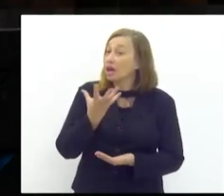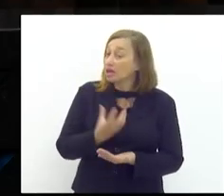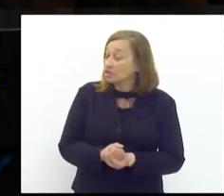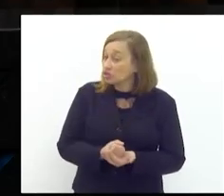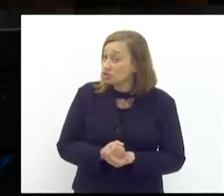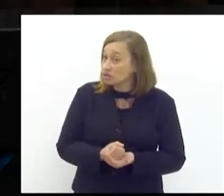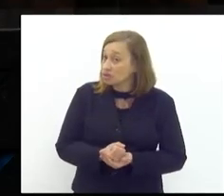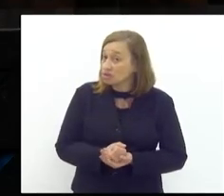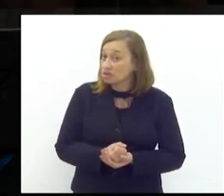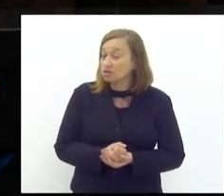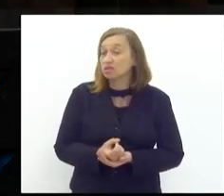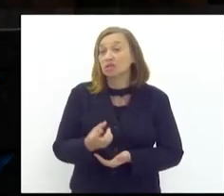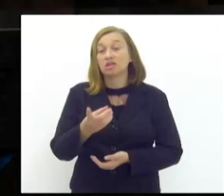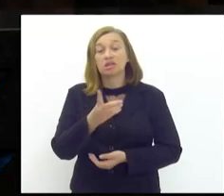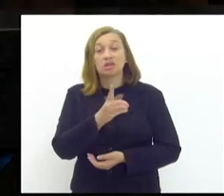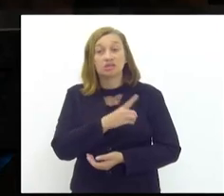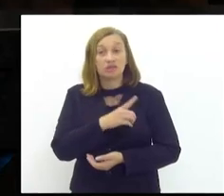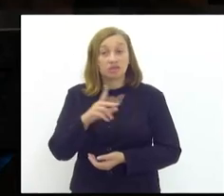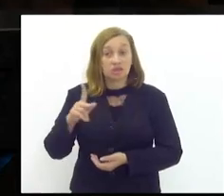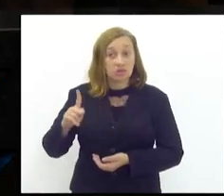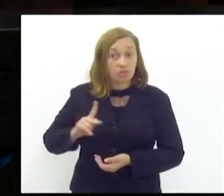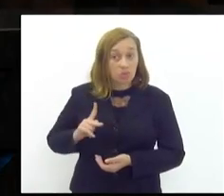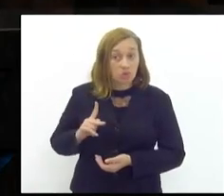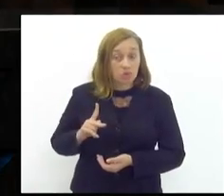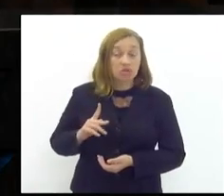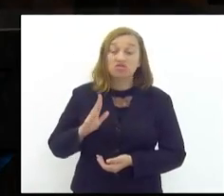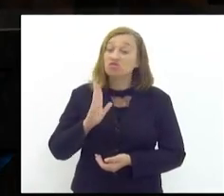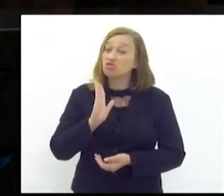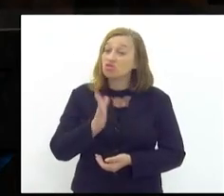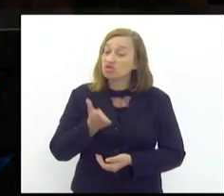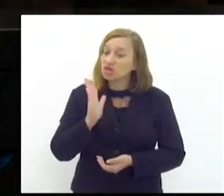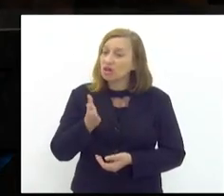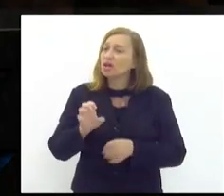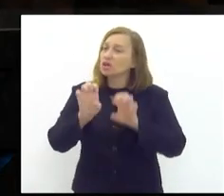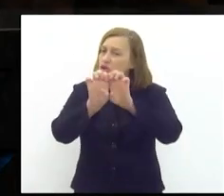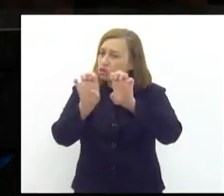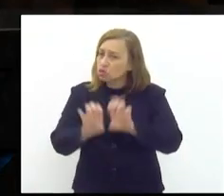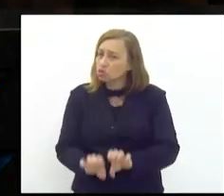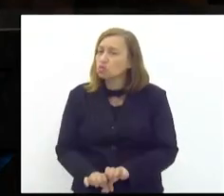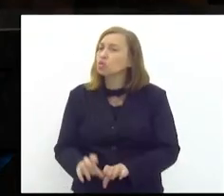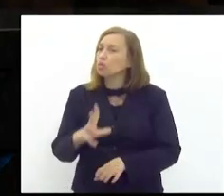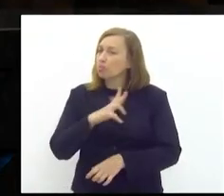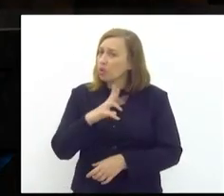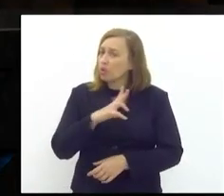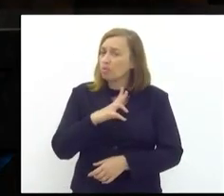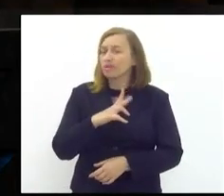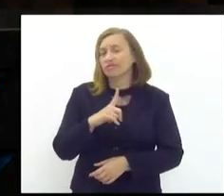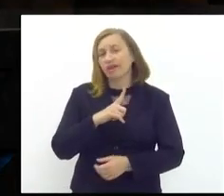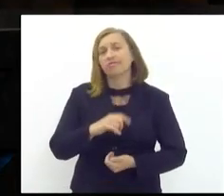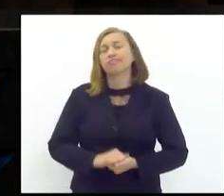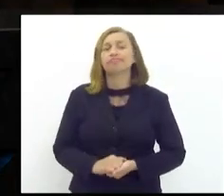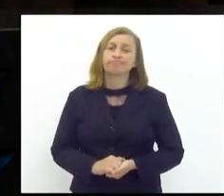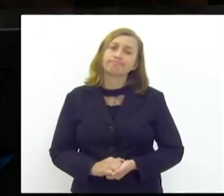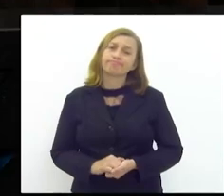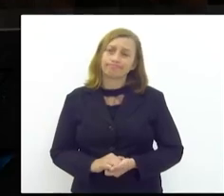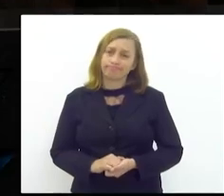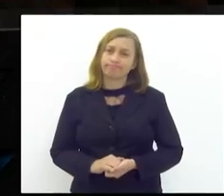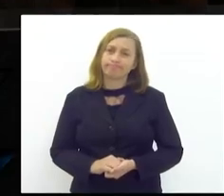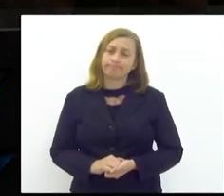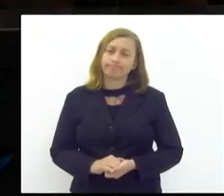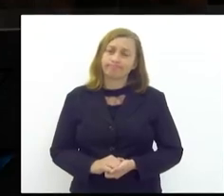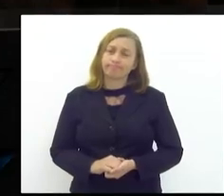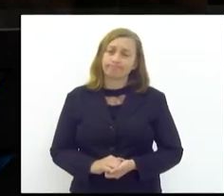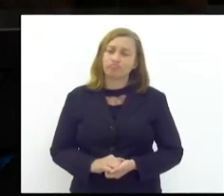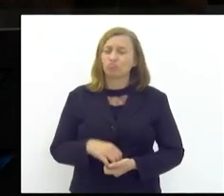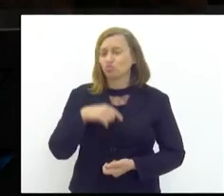que a defensoria já tem uma estrutura própria para isso e eu duvido